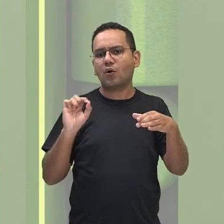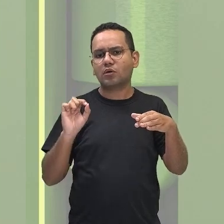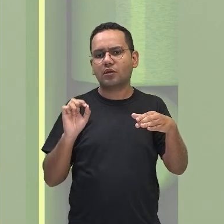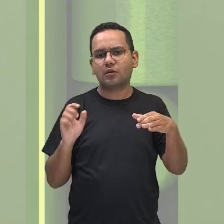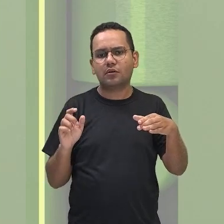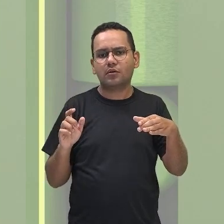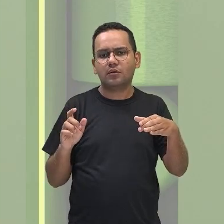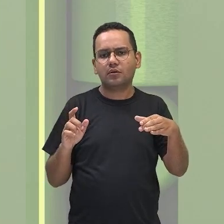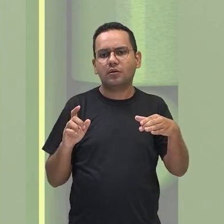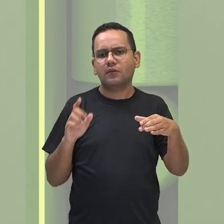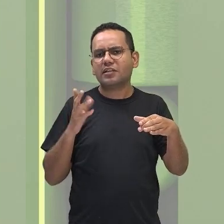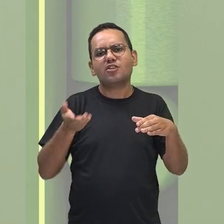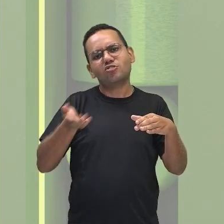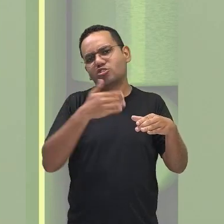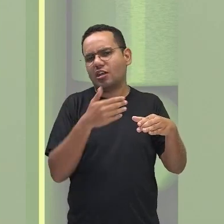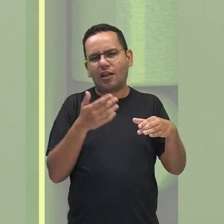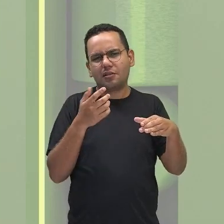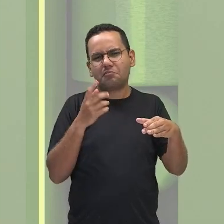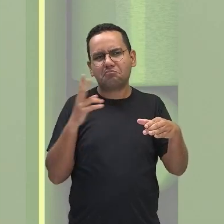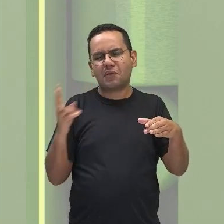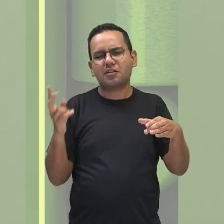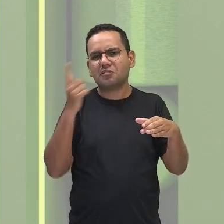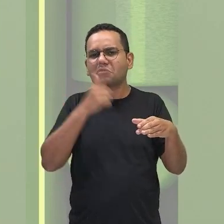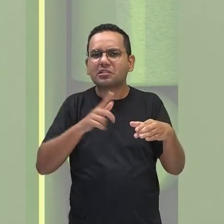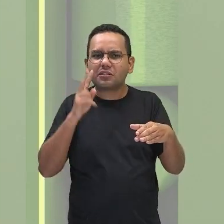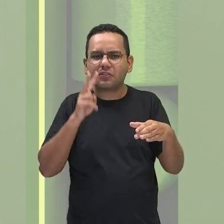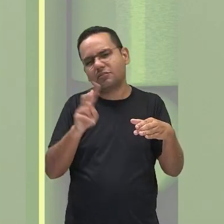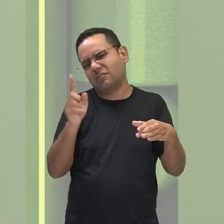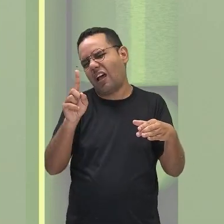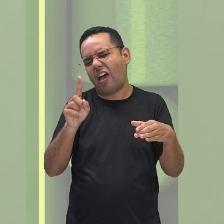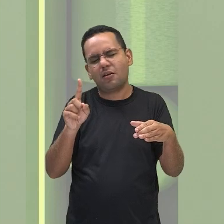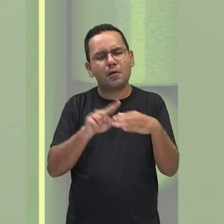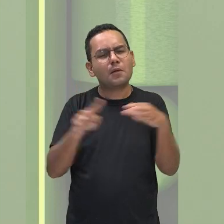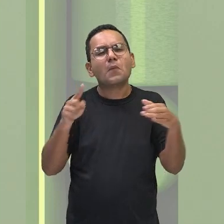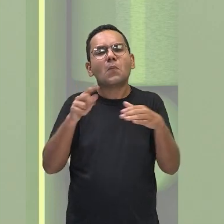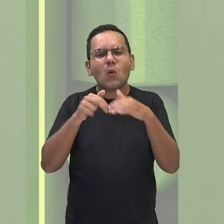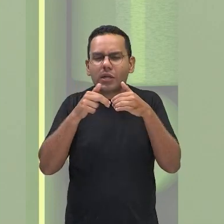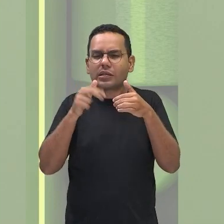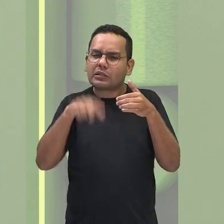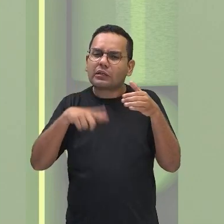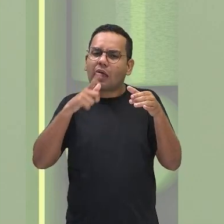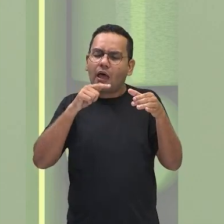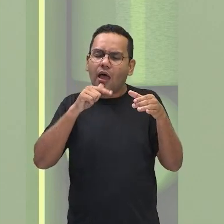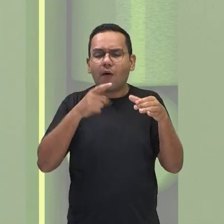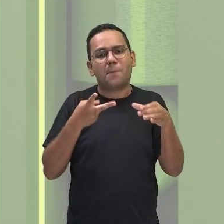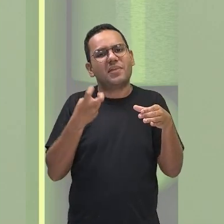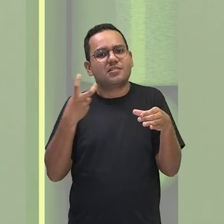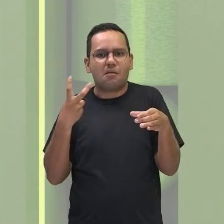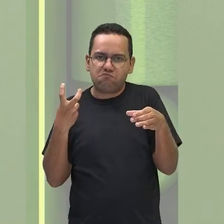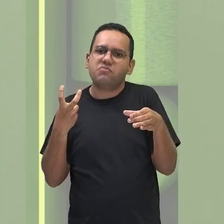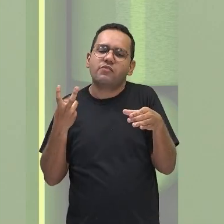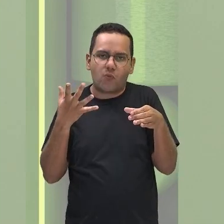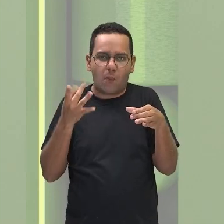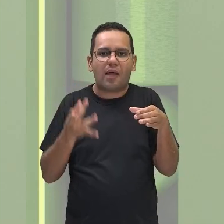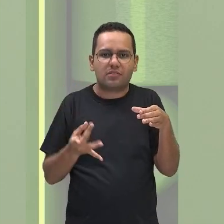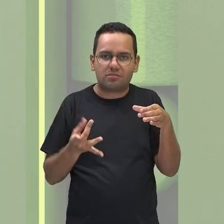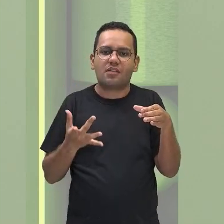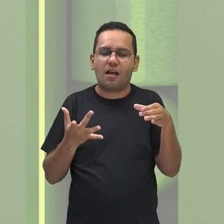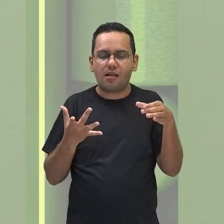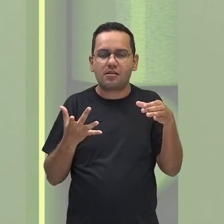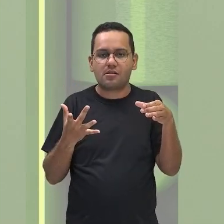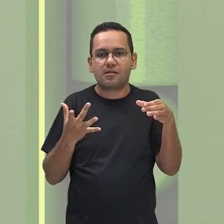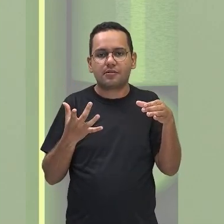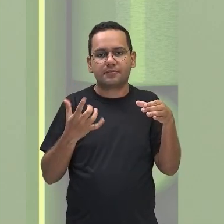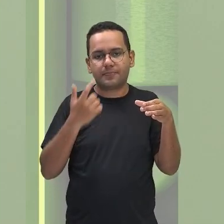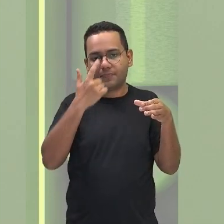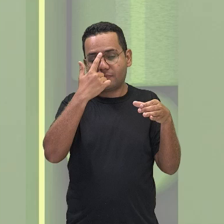ser expulso, mas não vai dar para ver. A água é muito mais fácil de observar esse fenômeno de ser deslocada quando um objeto, quando um